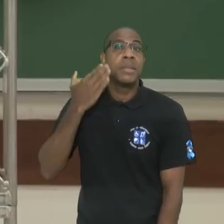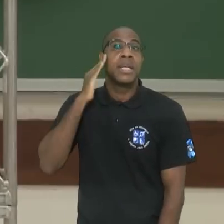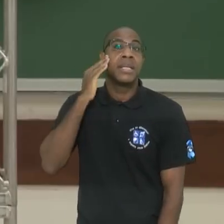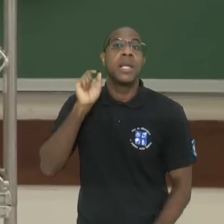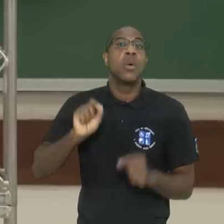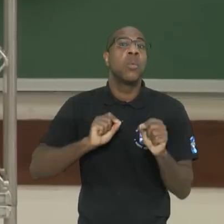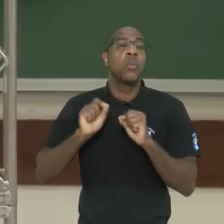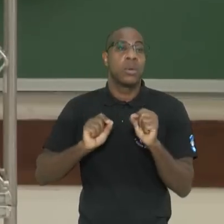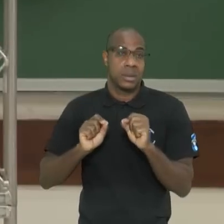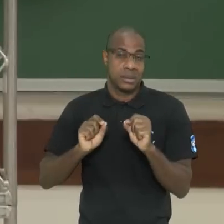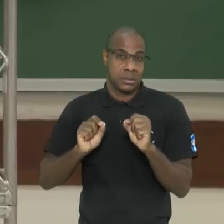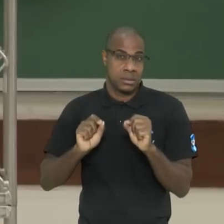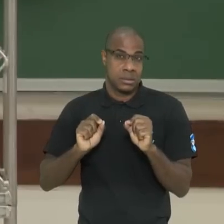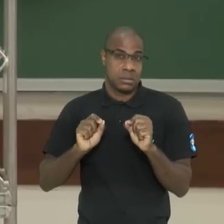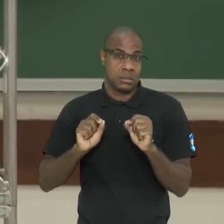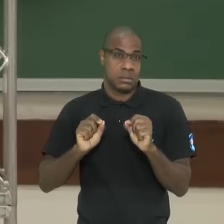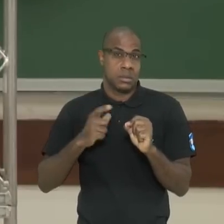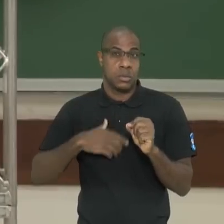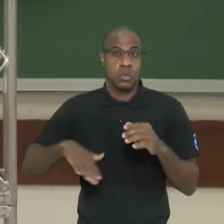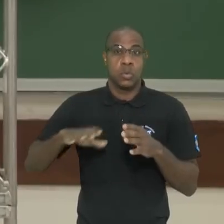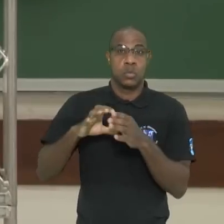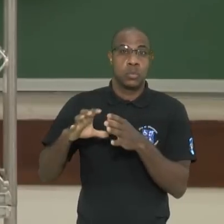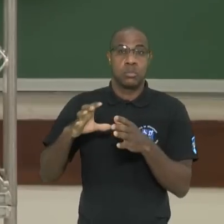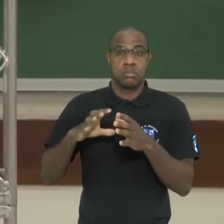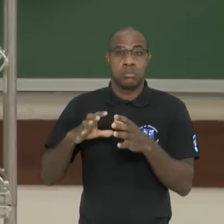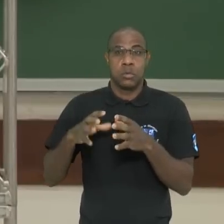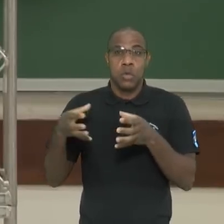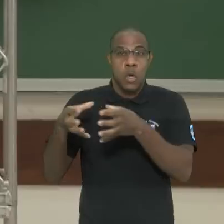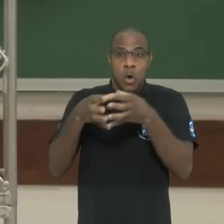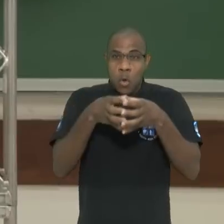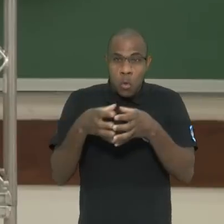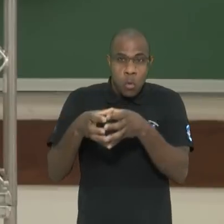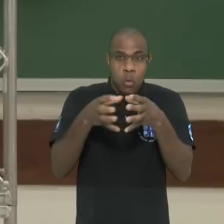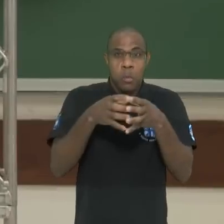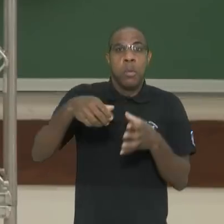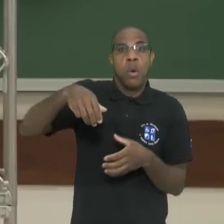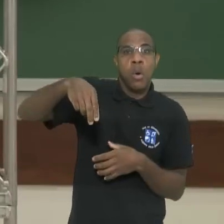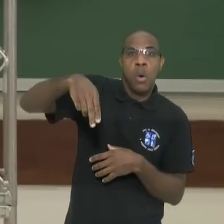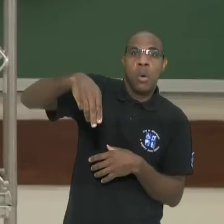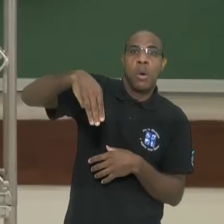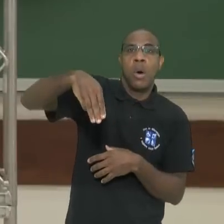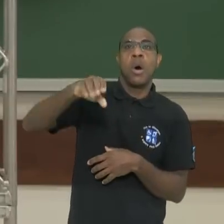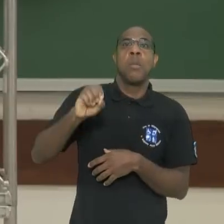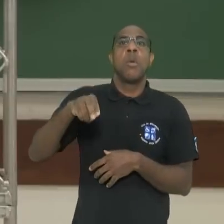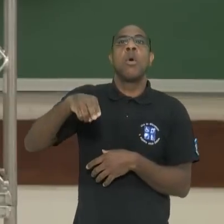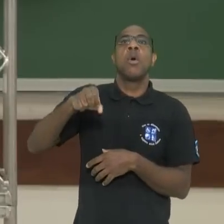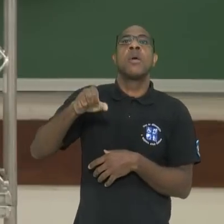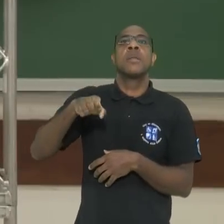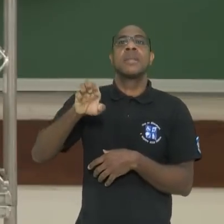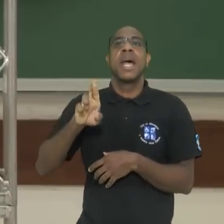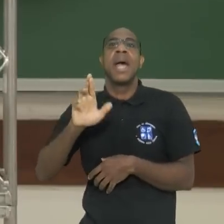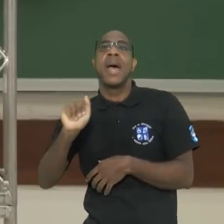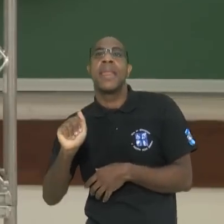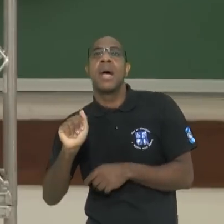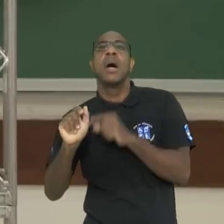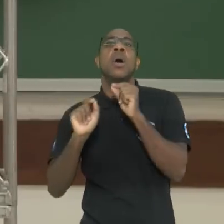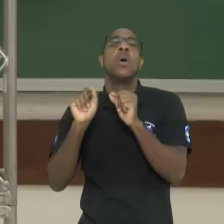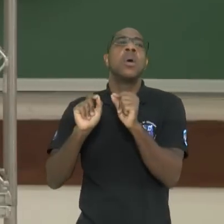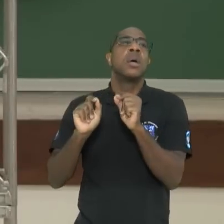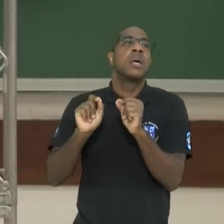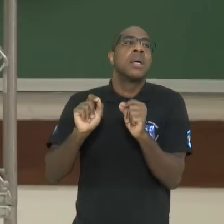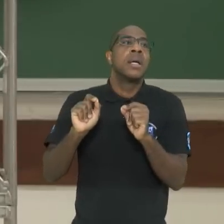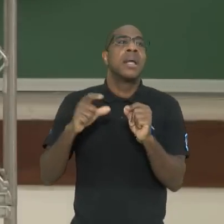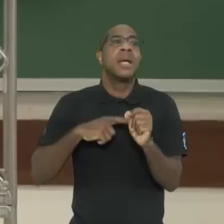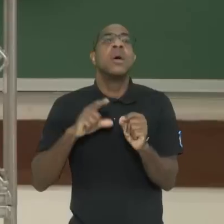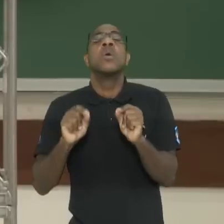que todo o reino Monera, apesar de serem seres microscópicos, primitivos, algumas causarem doenças,